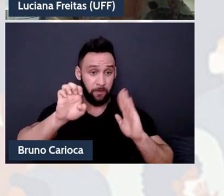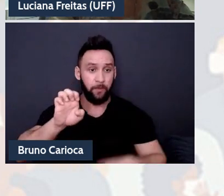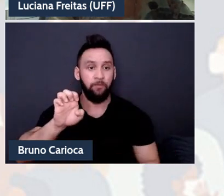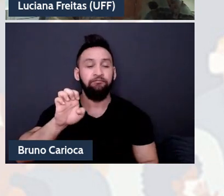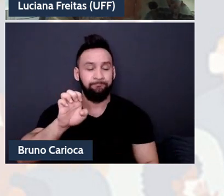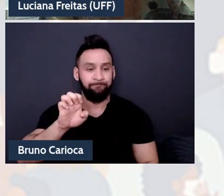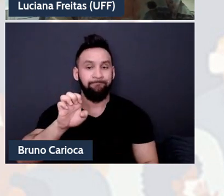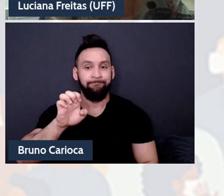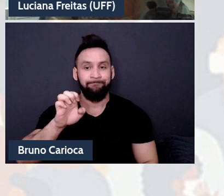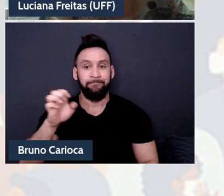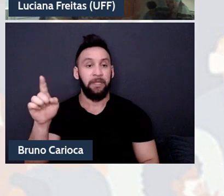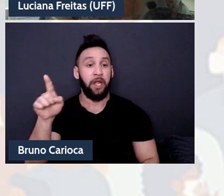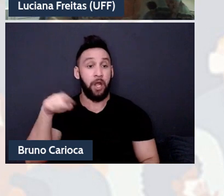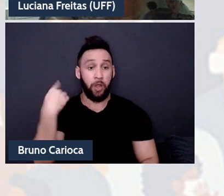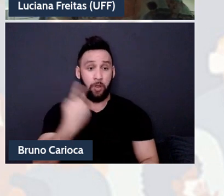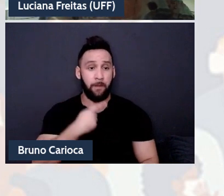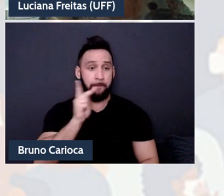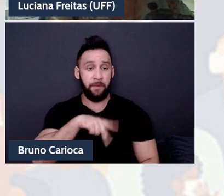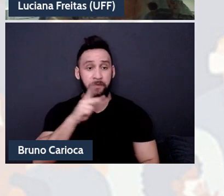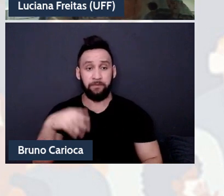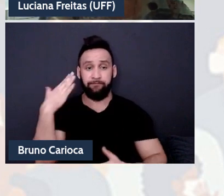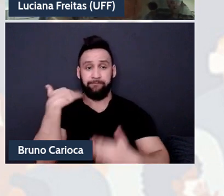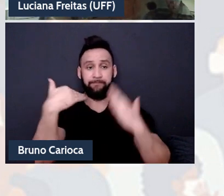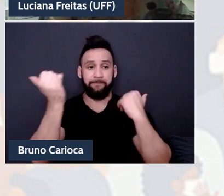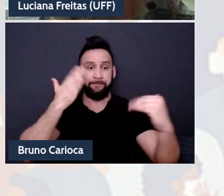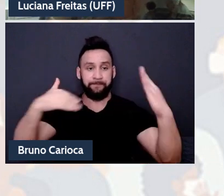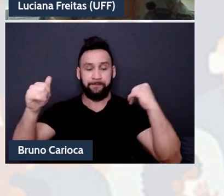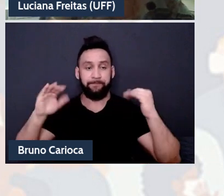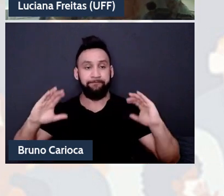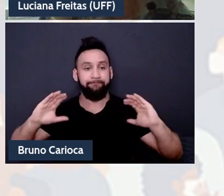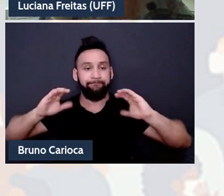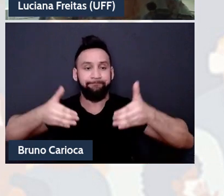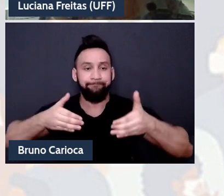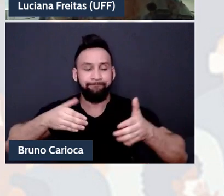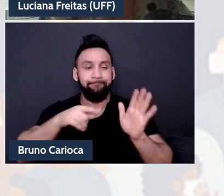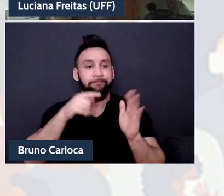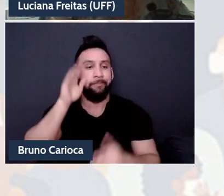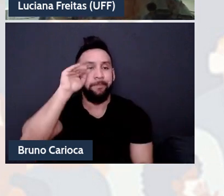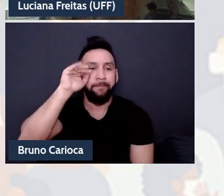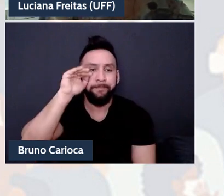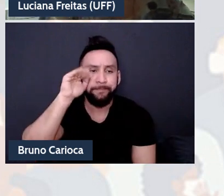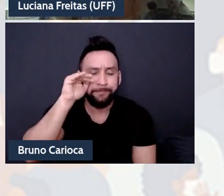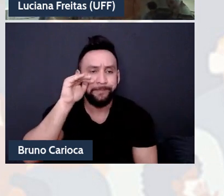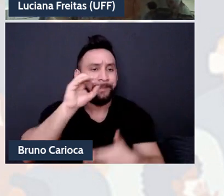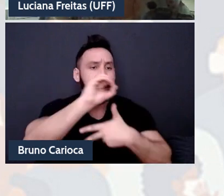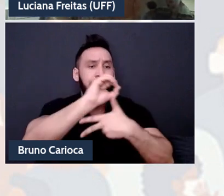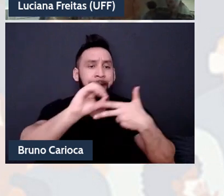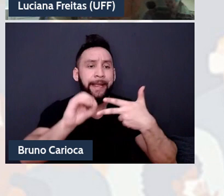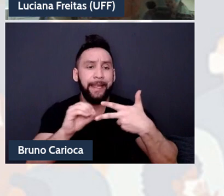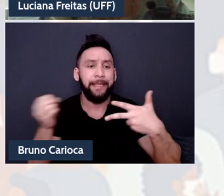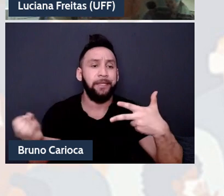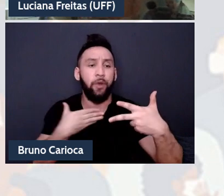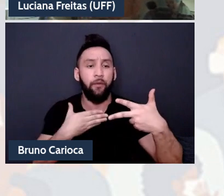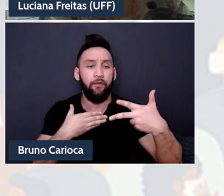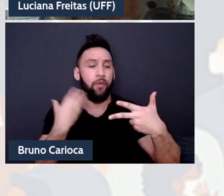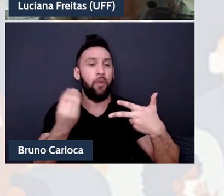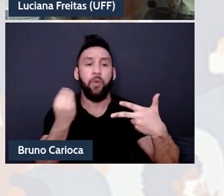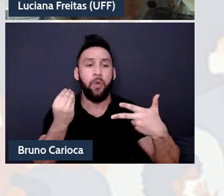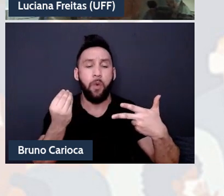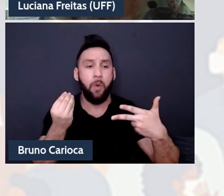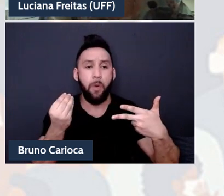E, gente, o novo Enem, ele vai se pautar na reforma do ensino médio, né? Então, ele